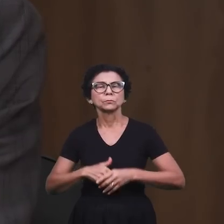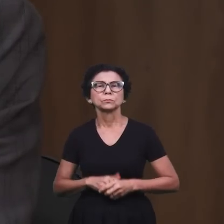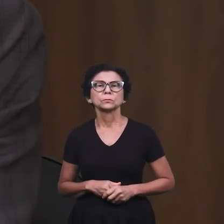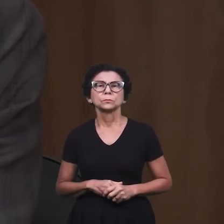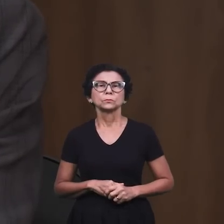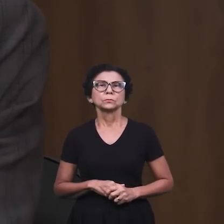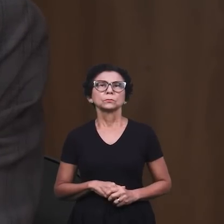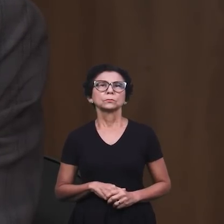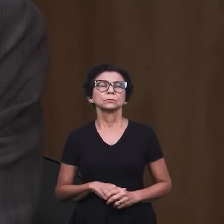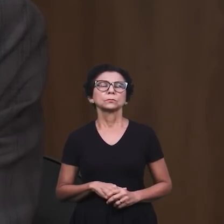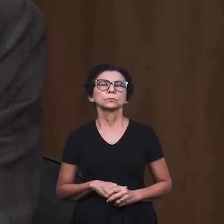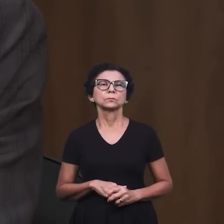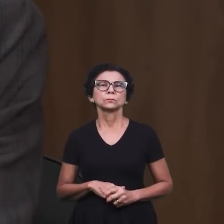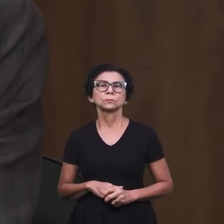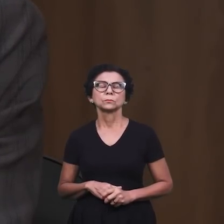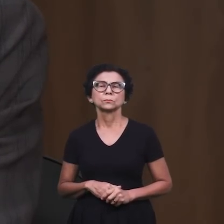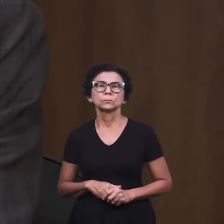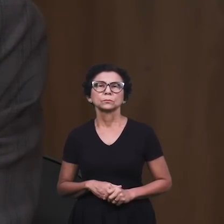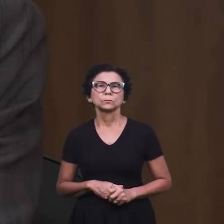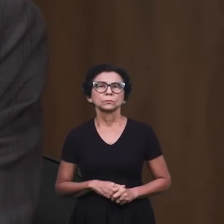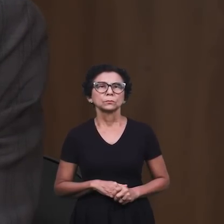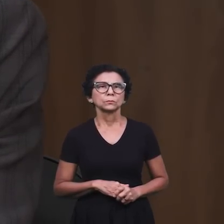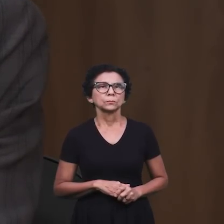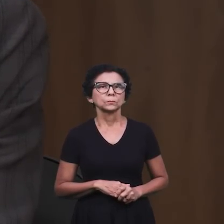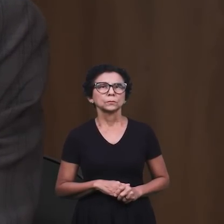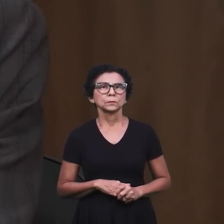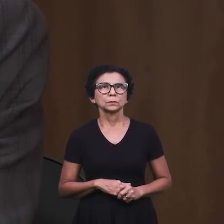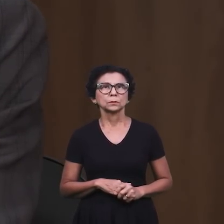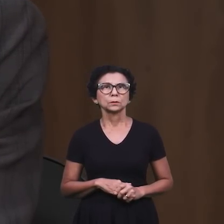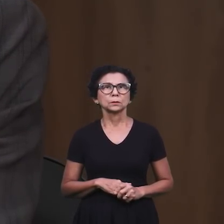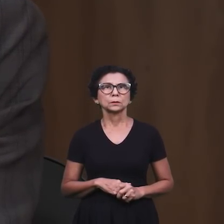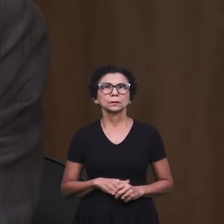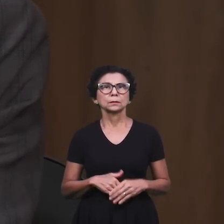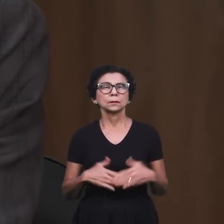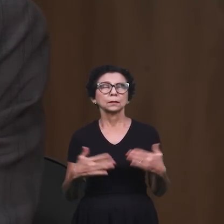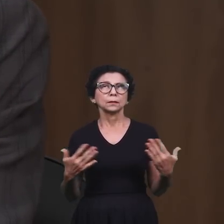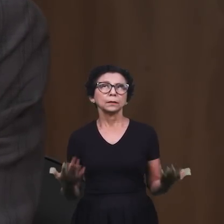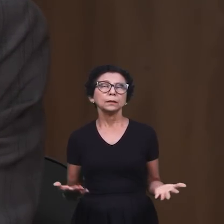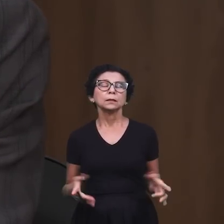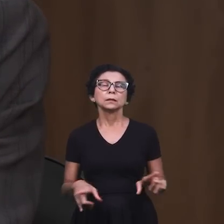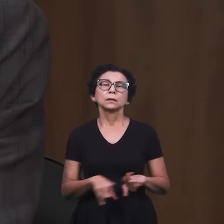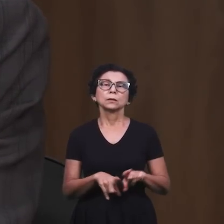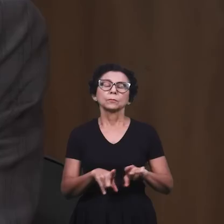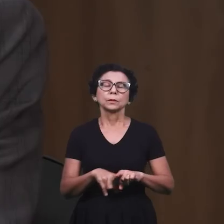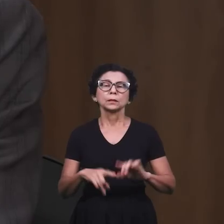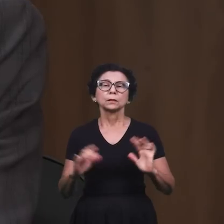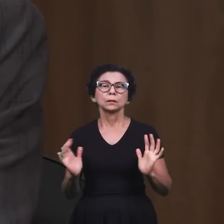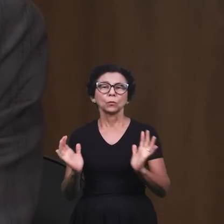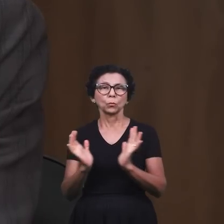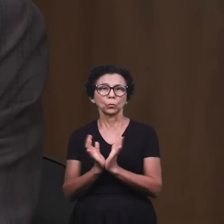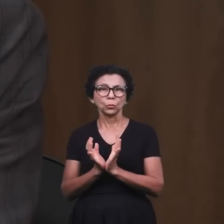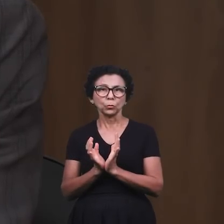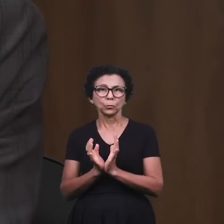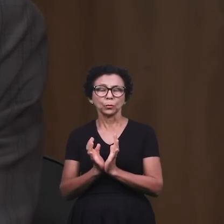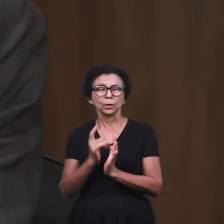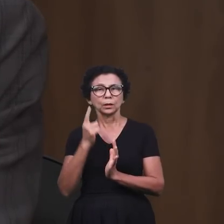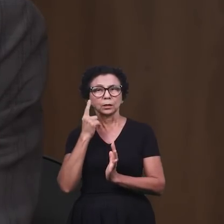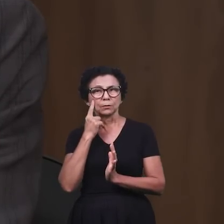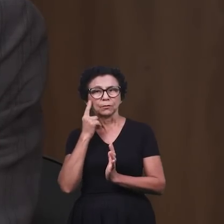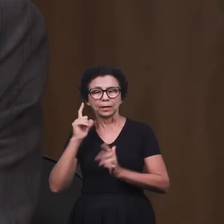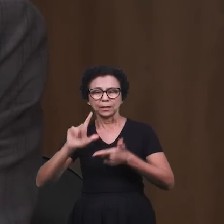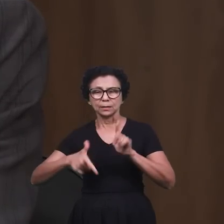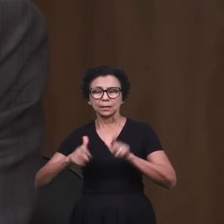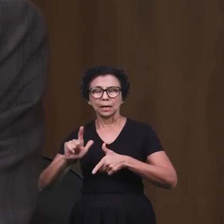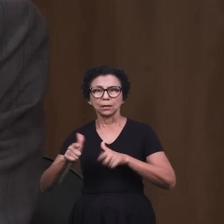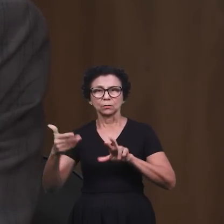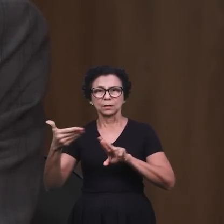esse entendimento do aliancismo, e aquele do dispensacionalismo, que considera que Israel e igreja, no programa de Deus, são dois